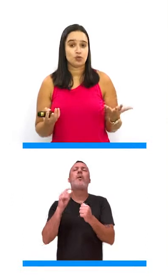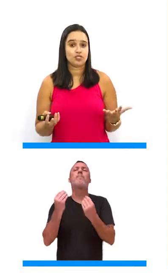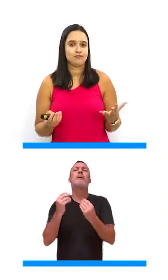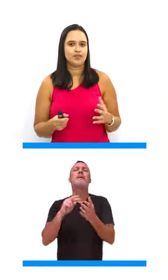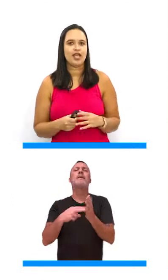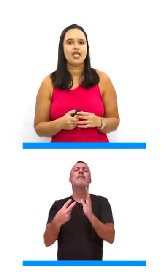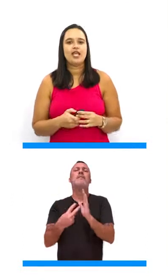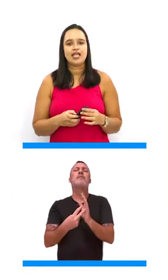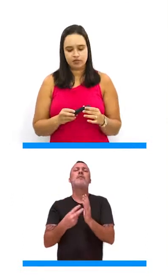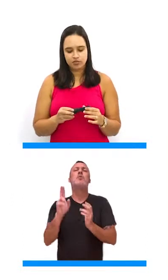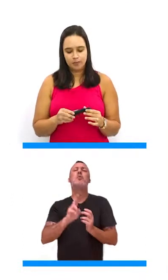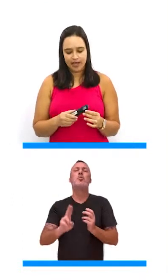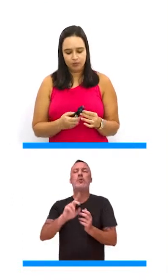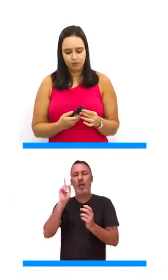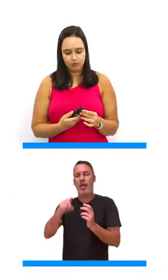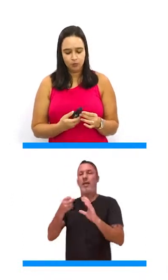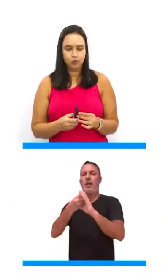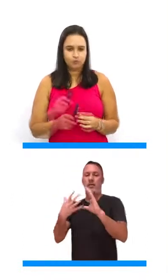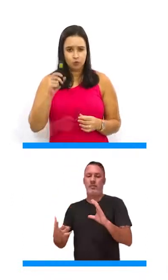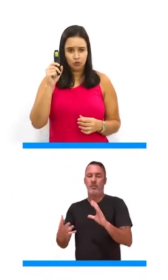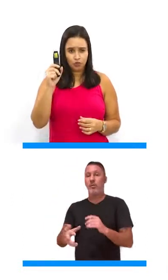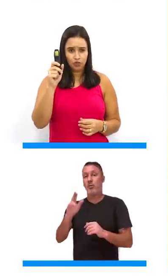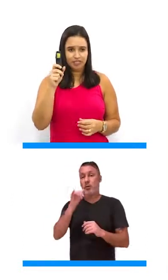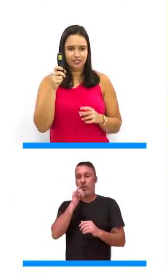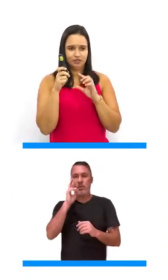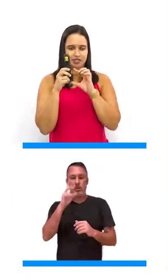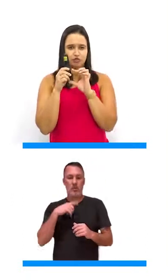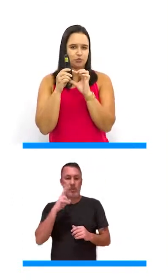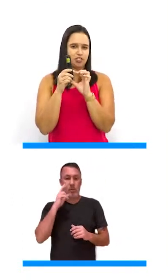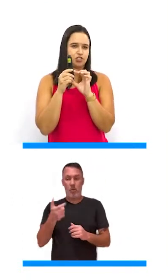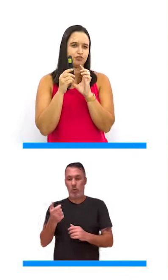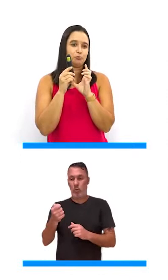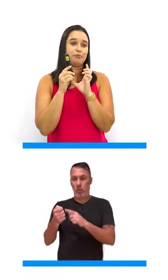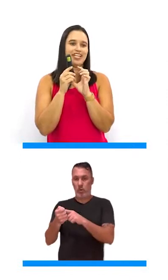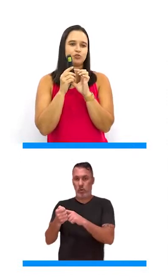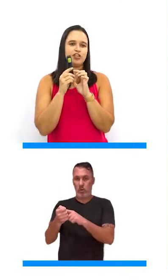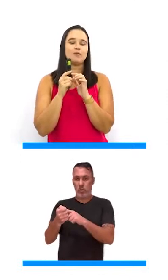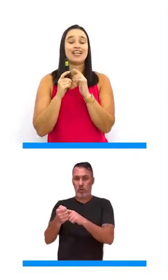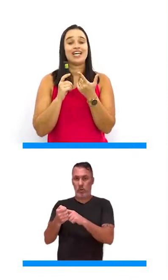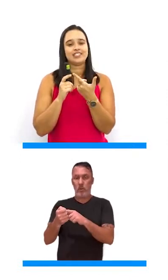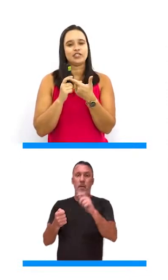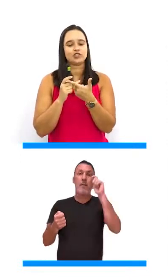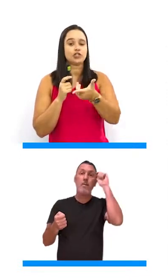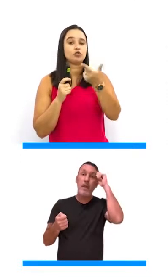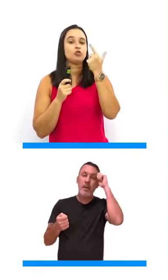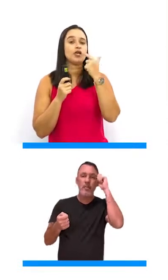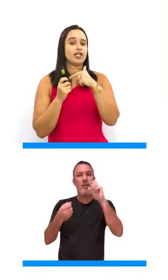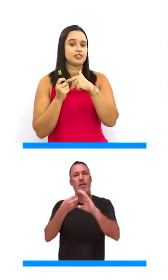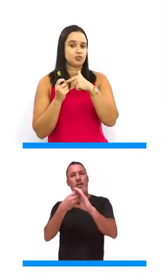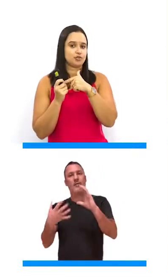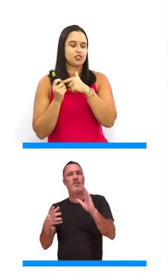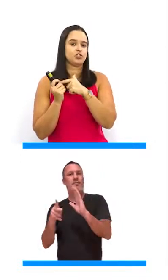alguma coisa, né? Então se eu pego o controle, eu tenho um substantivo. Preto é uma característica que eu dou